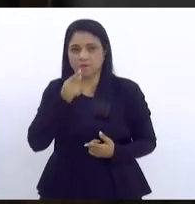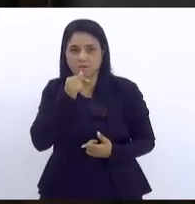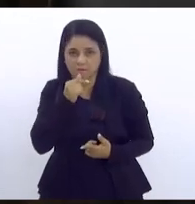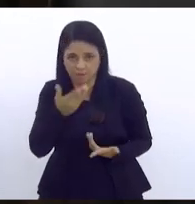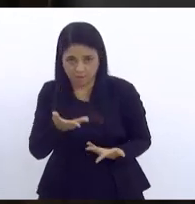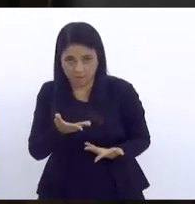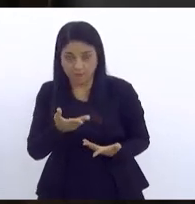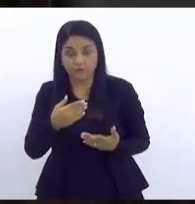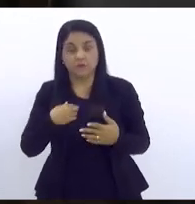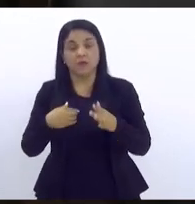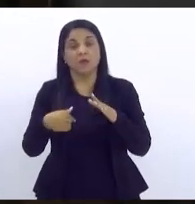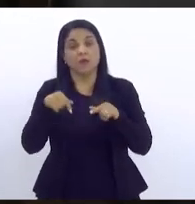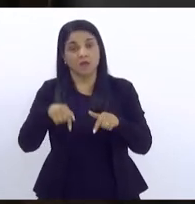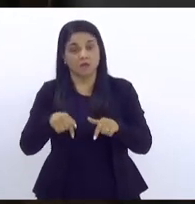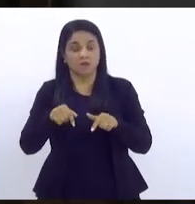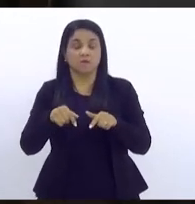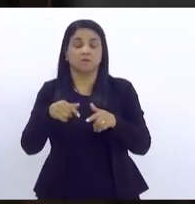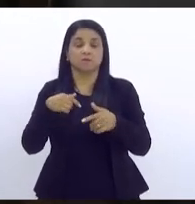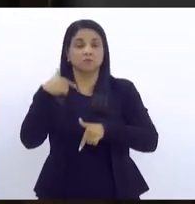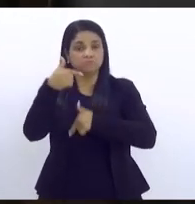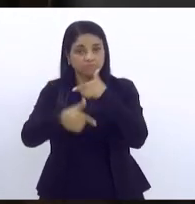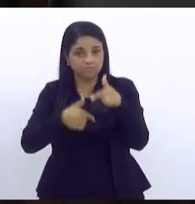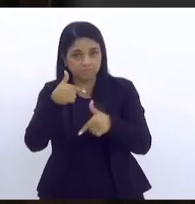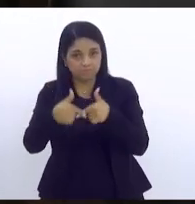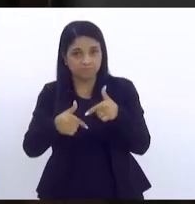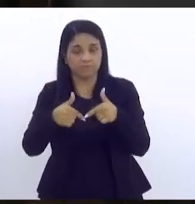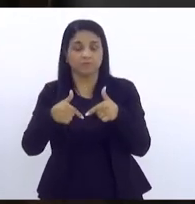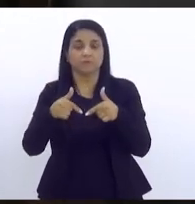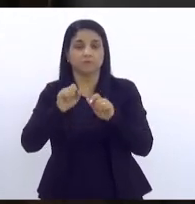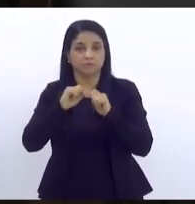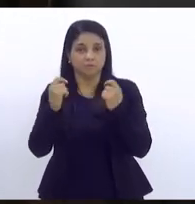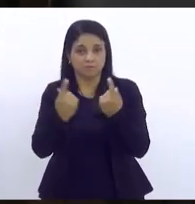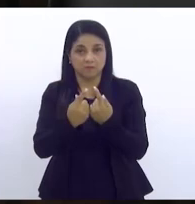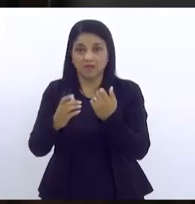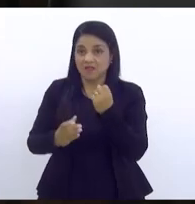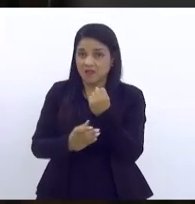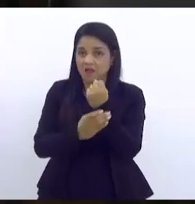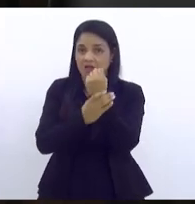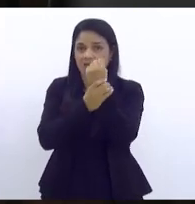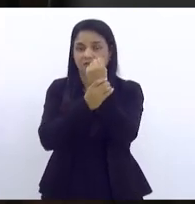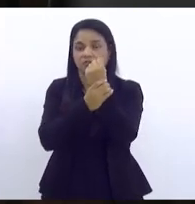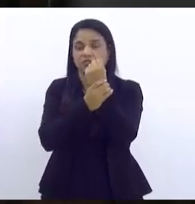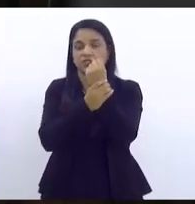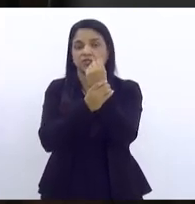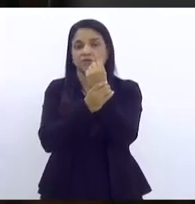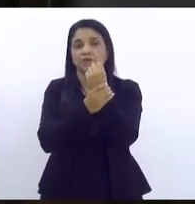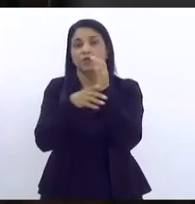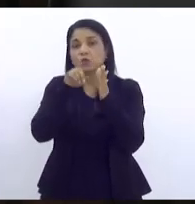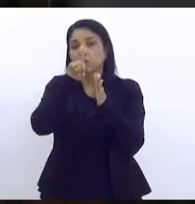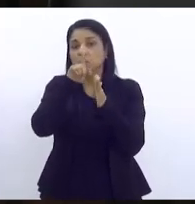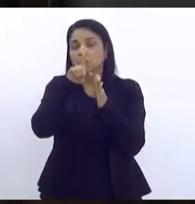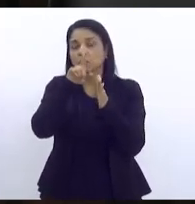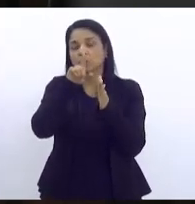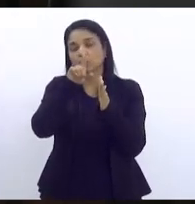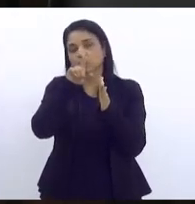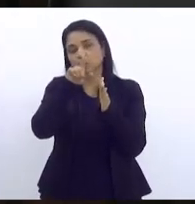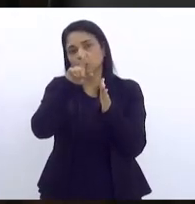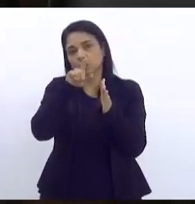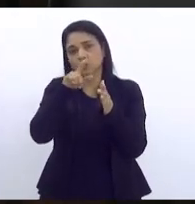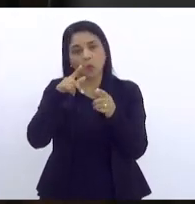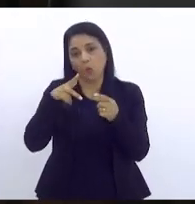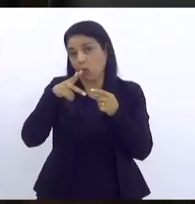proposição Nossa aqui na casa no sentido de garantir a isenção dos valores e a o não corte do